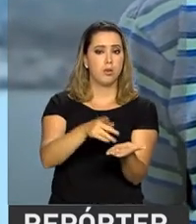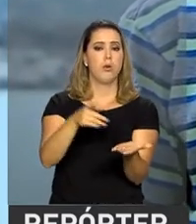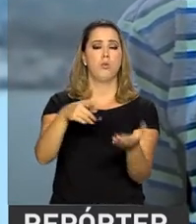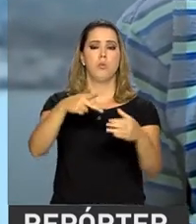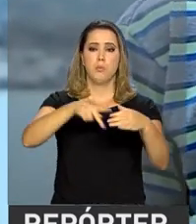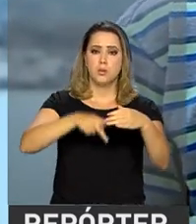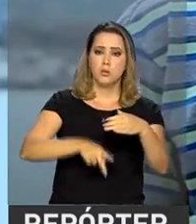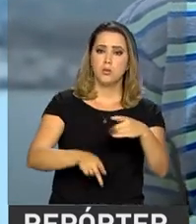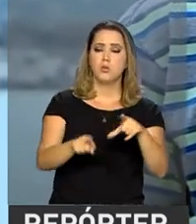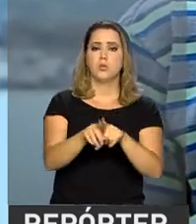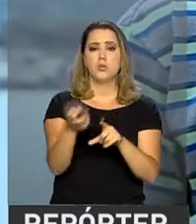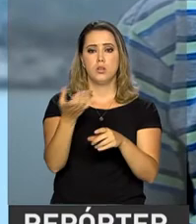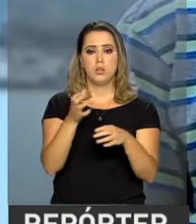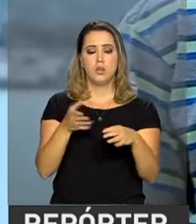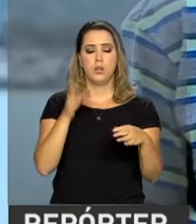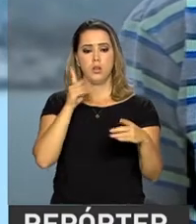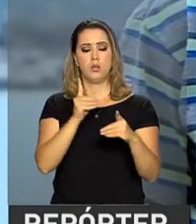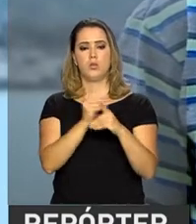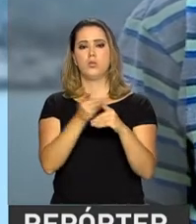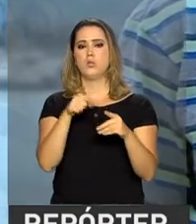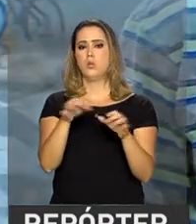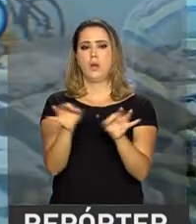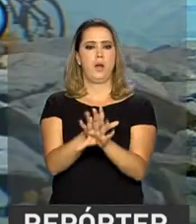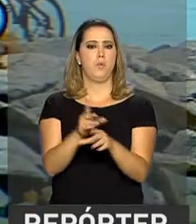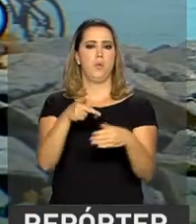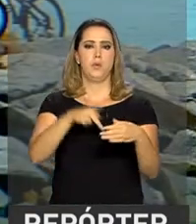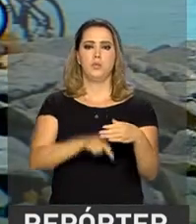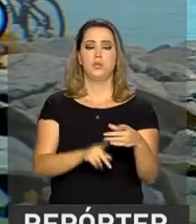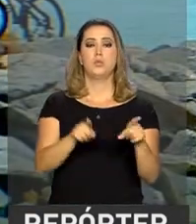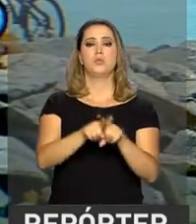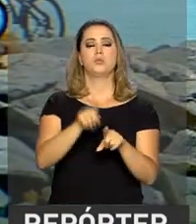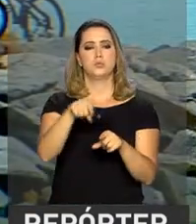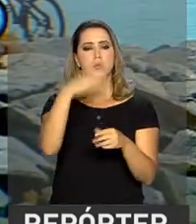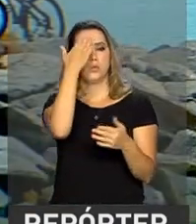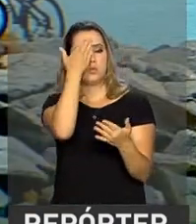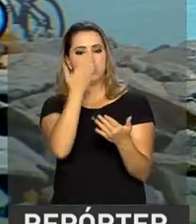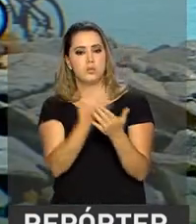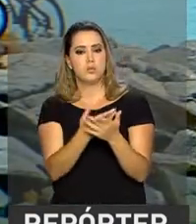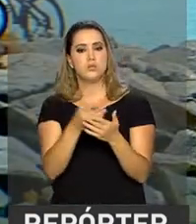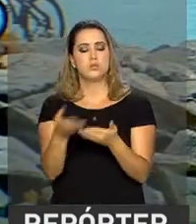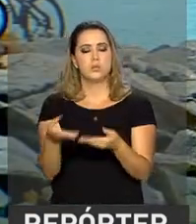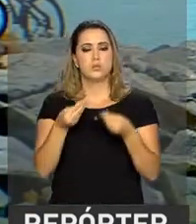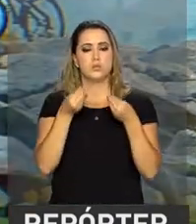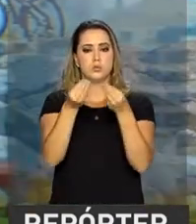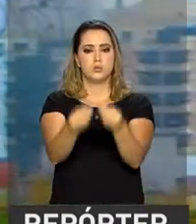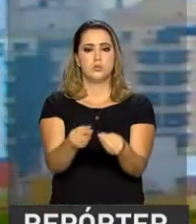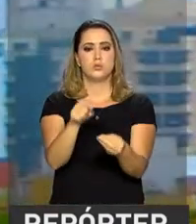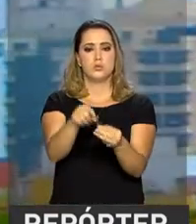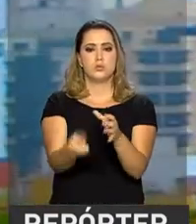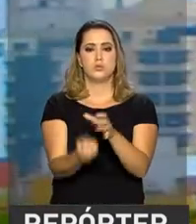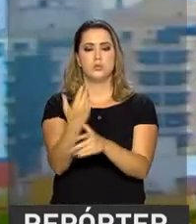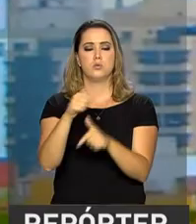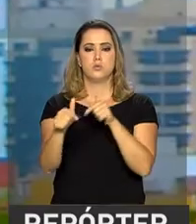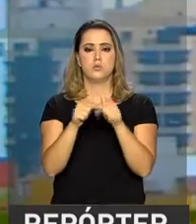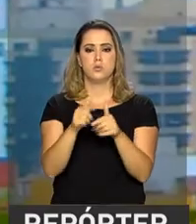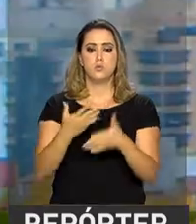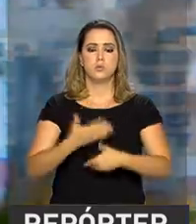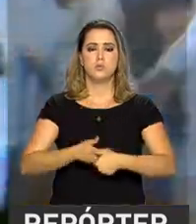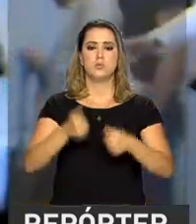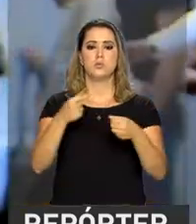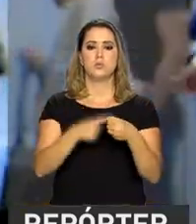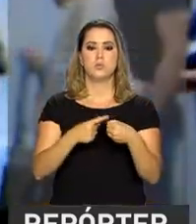estourar não é a visão é porque acabou o petróleo então acredito sim que tem é gerar emprego e melhorias da